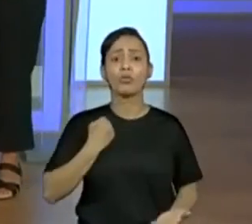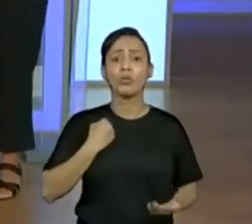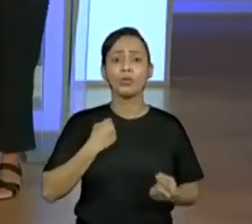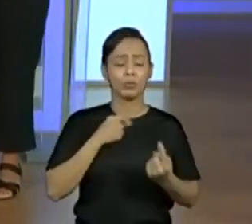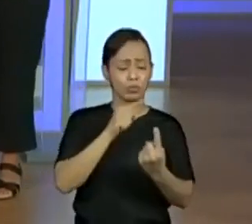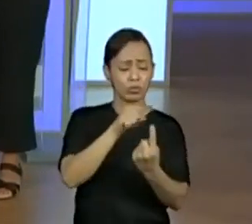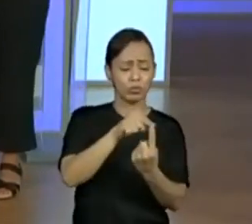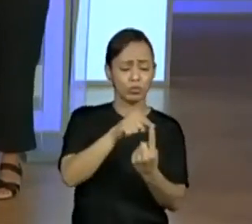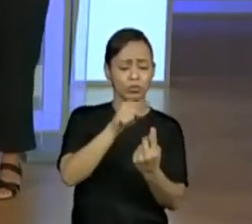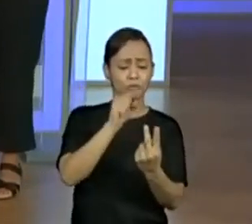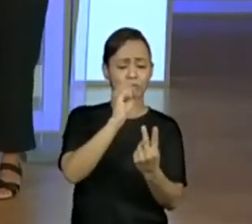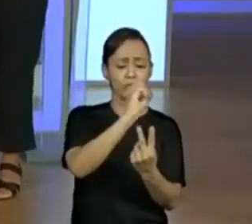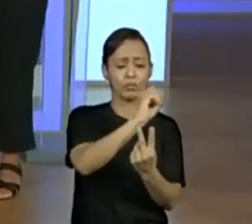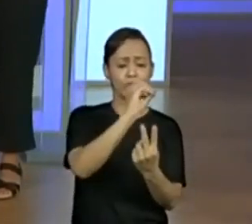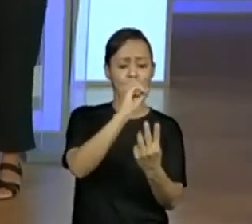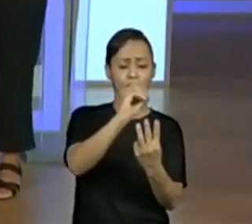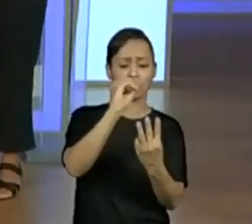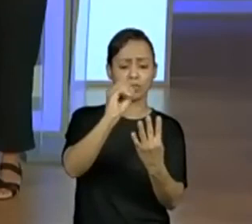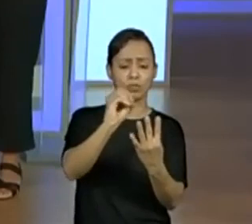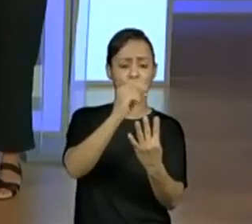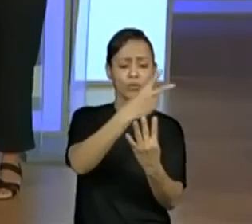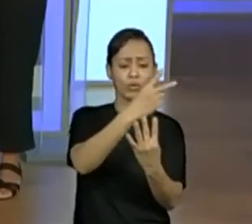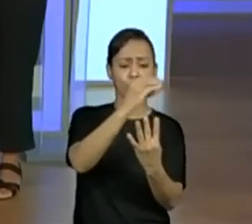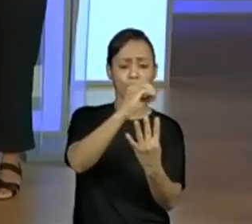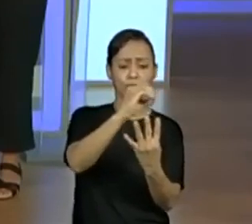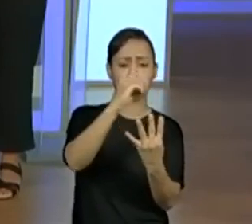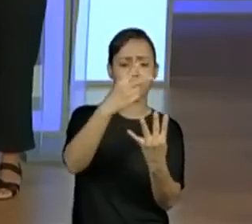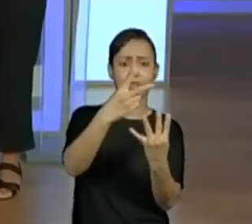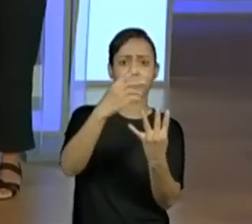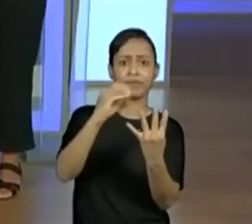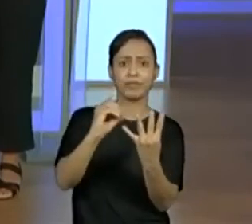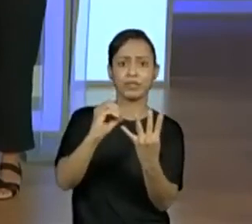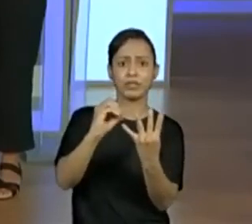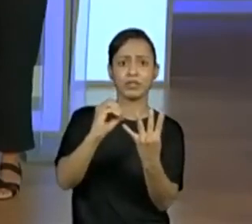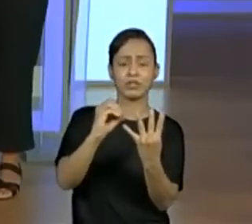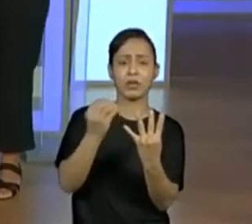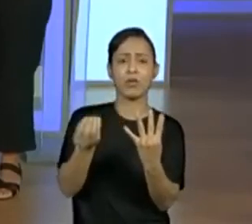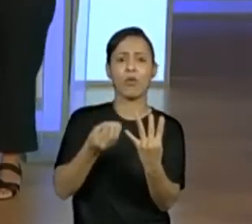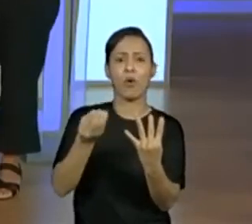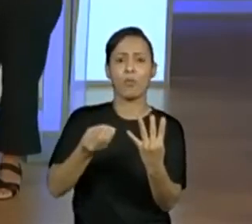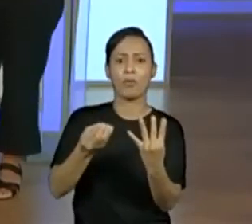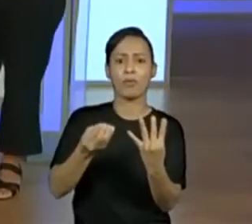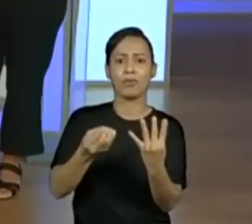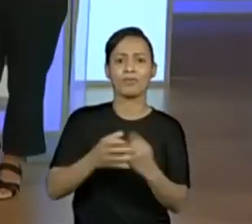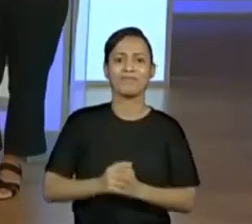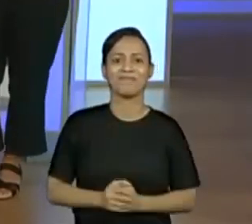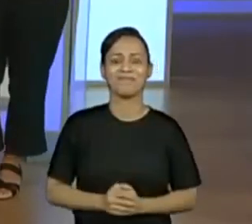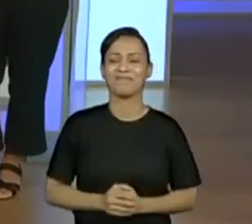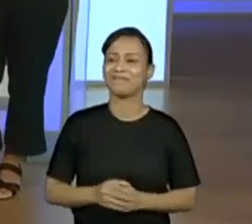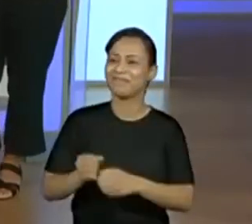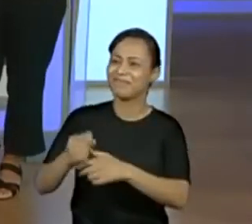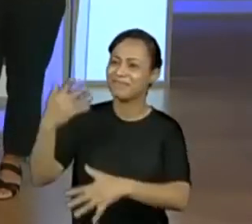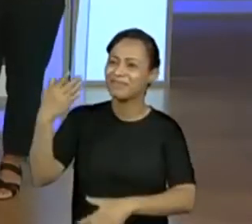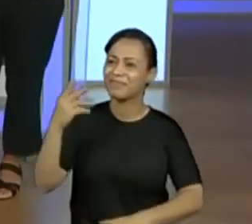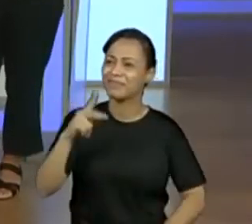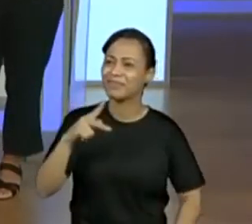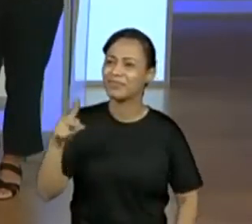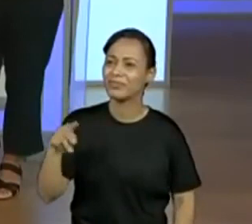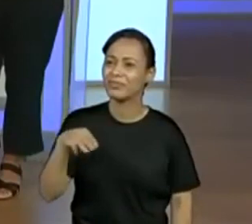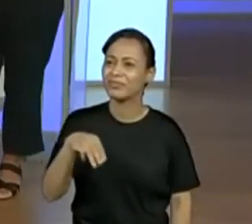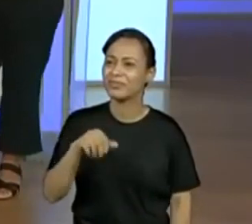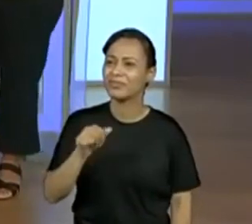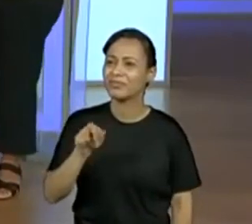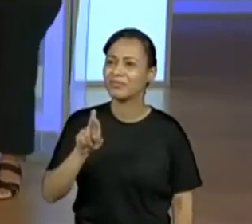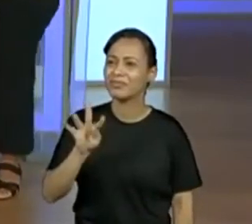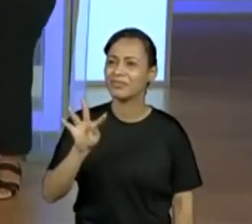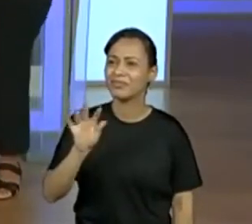devemos registrar esse número. Olha, a professora Maria de Lourdes ali já colocou, assim como a professora Marta também. Isso. Vamos pensar